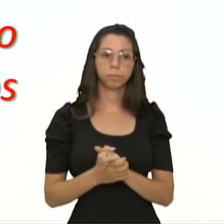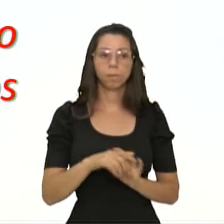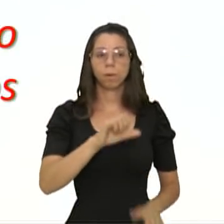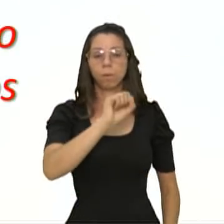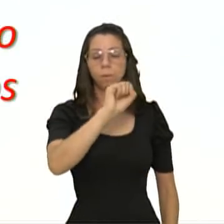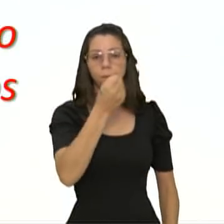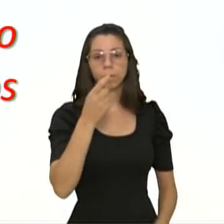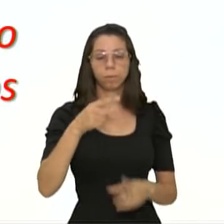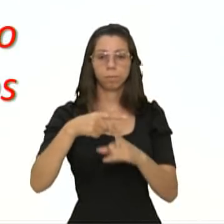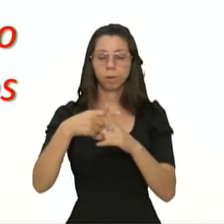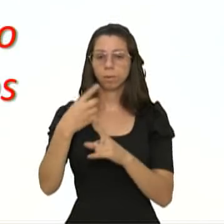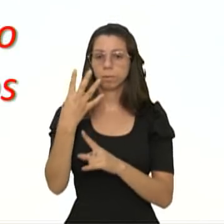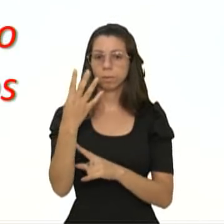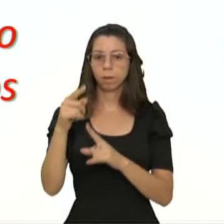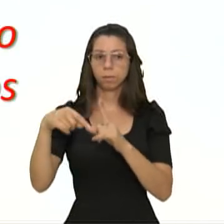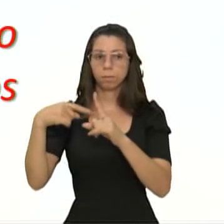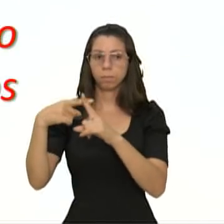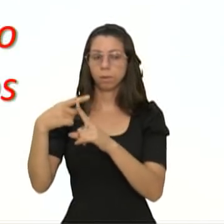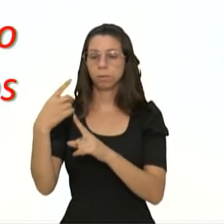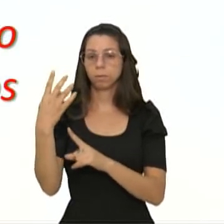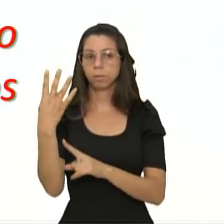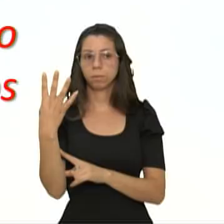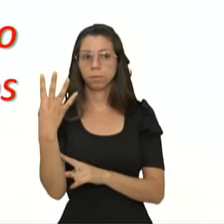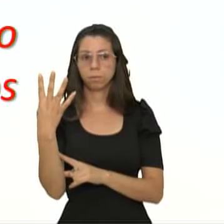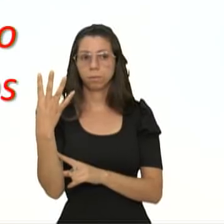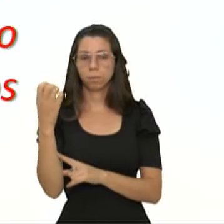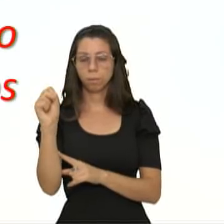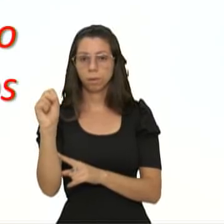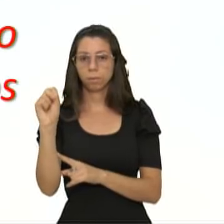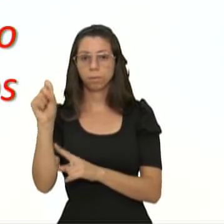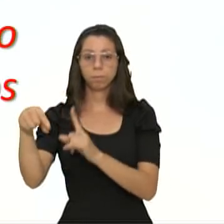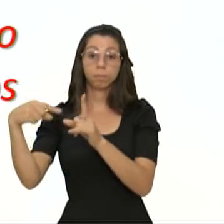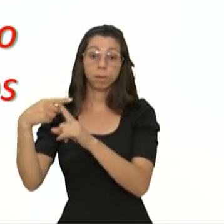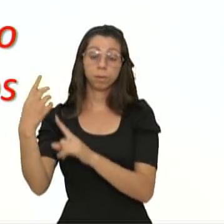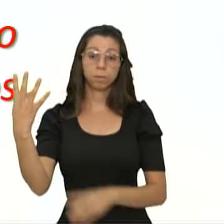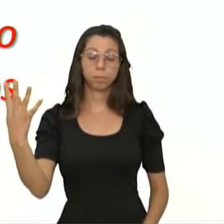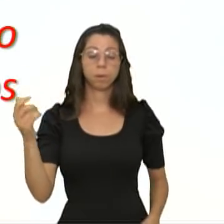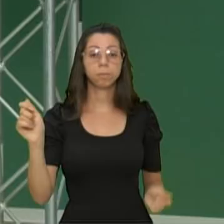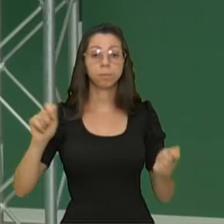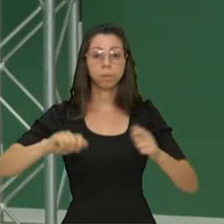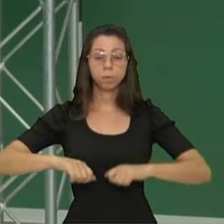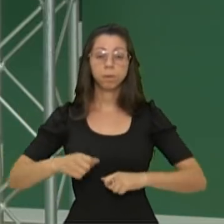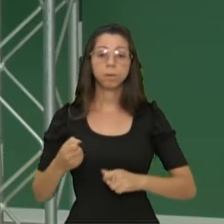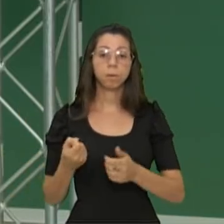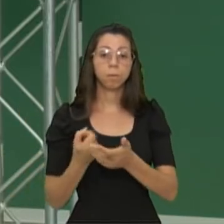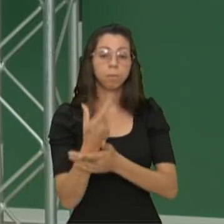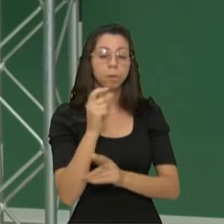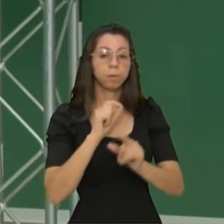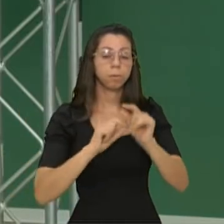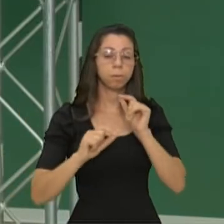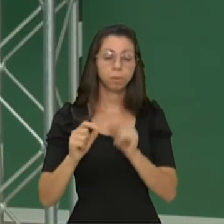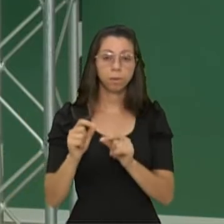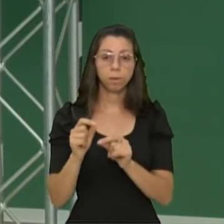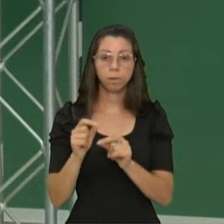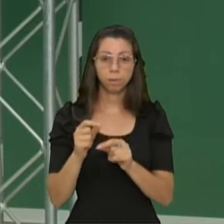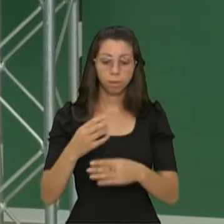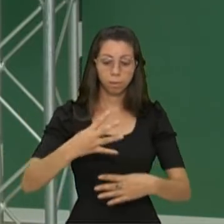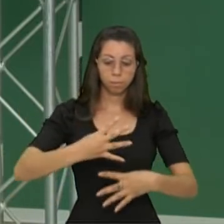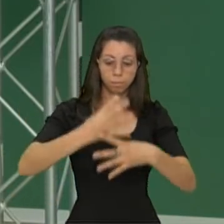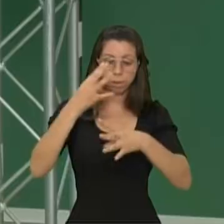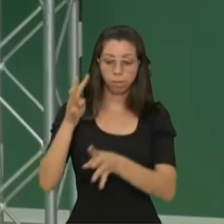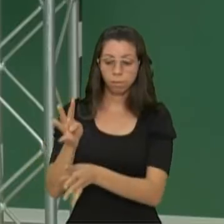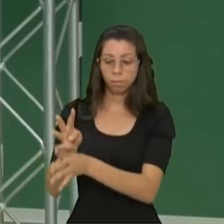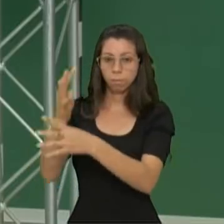mais 4, logo, ele precisará comprar 24 metros de tela para cercar uma área de 32